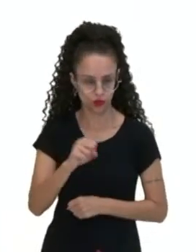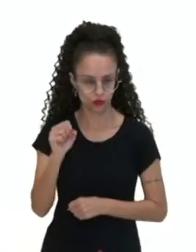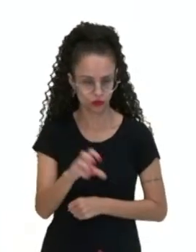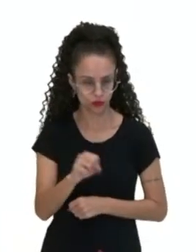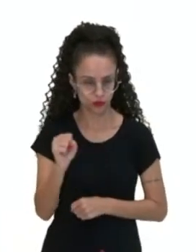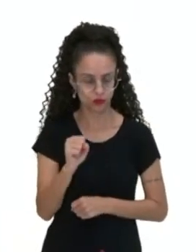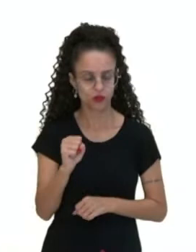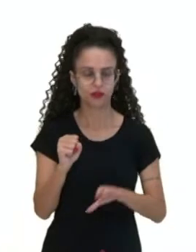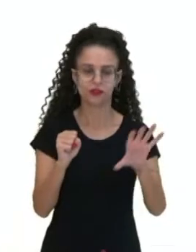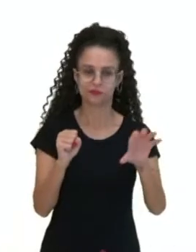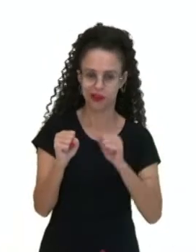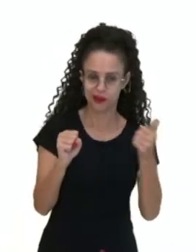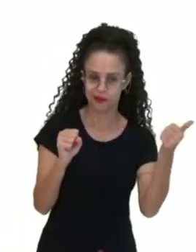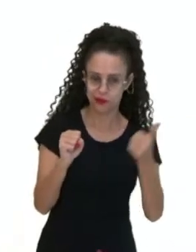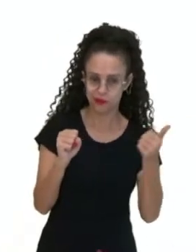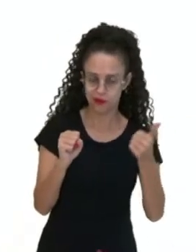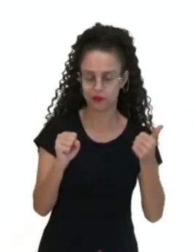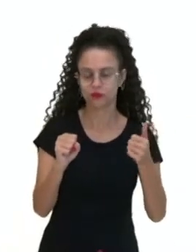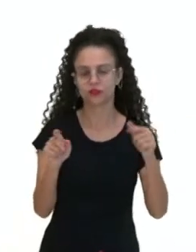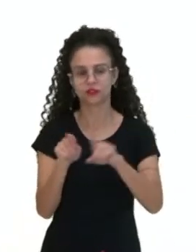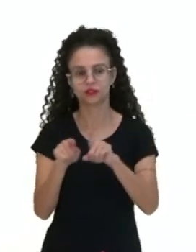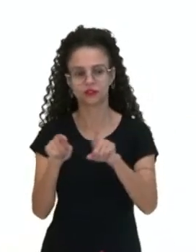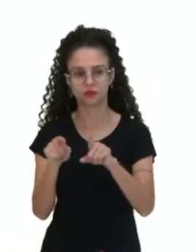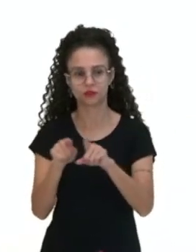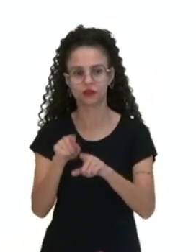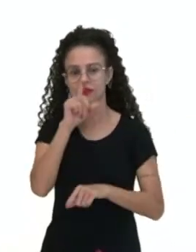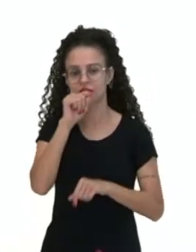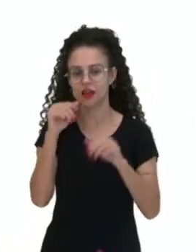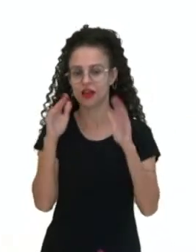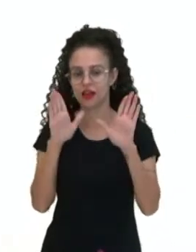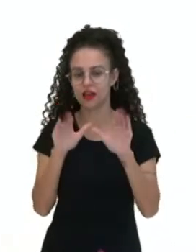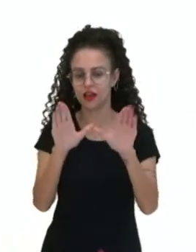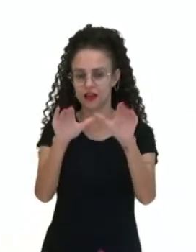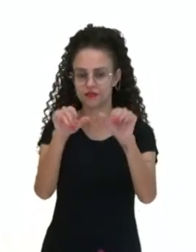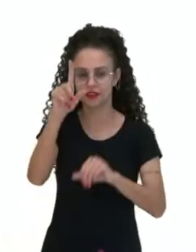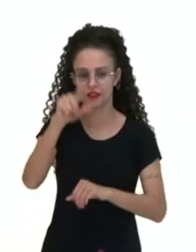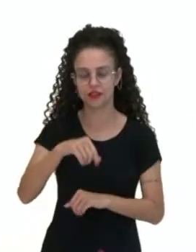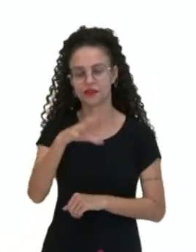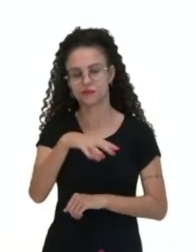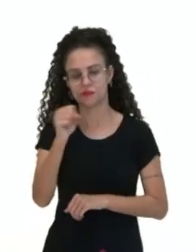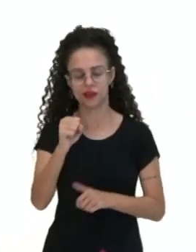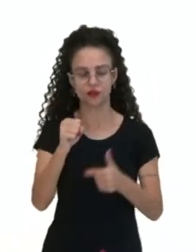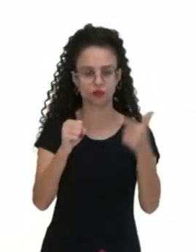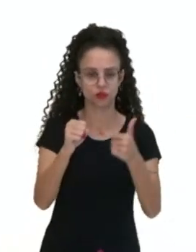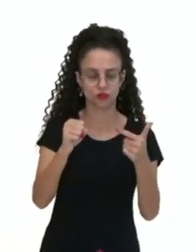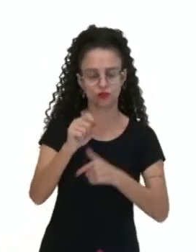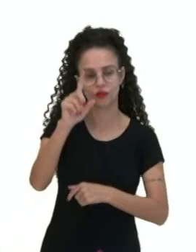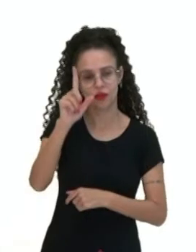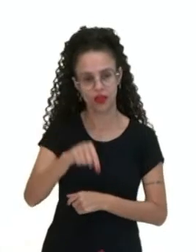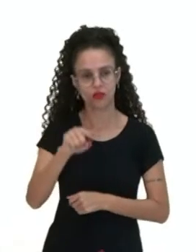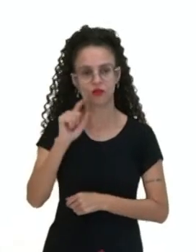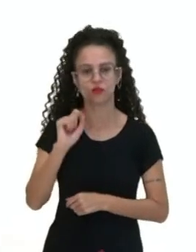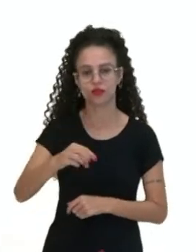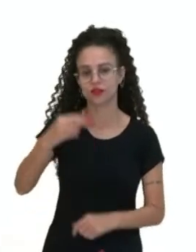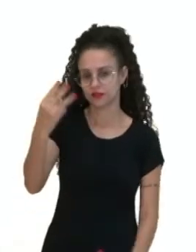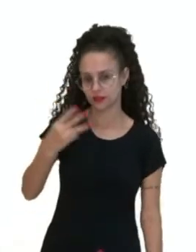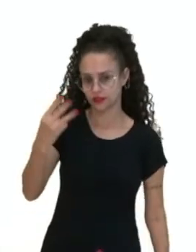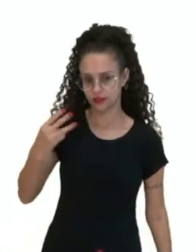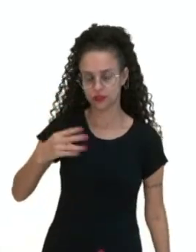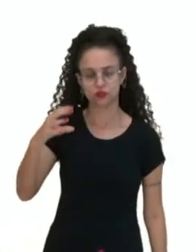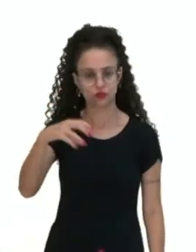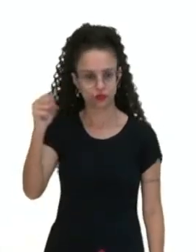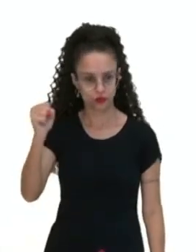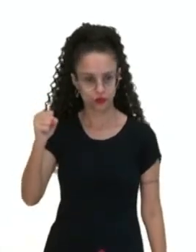alimentar do primeiro consumidor, e nós temos aqui essa ave que vai se alimentar do segundo consumidor, ela sendo, portanto, o terceiro